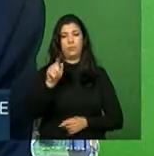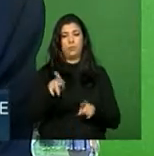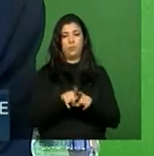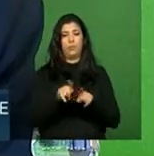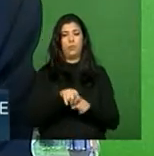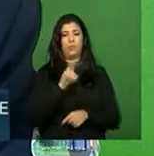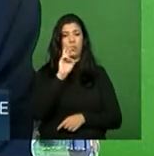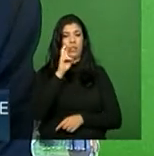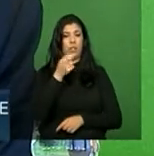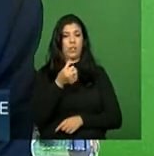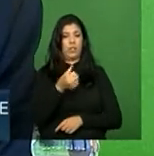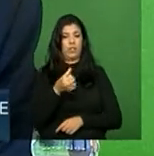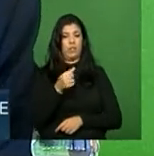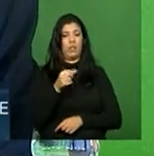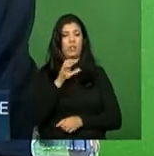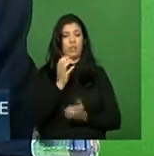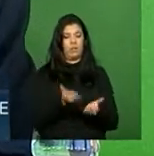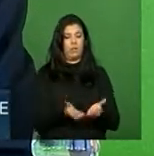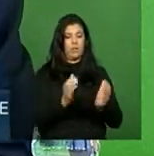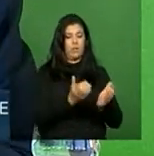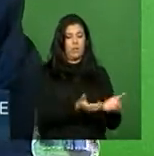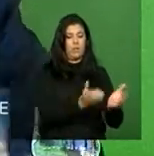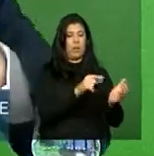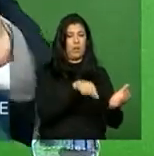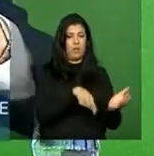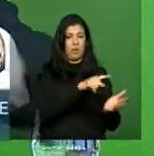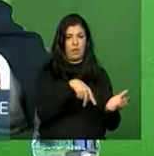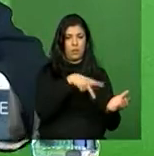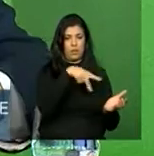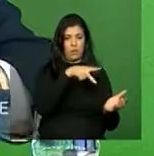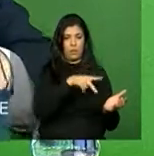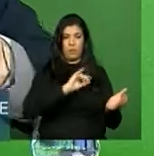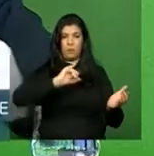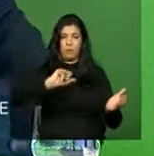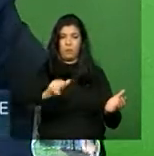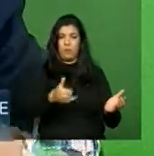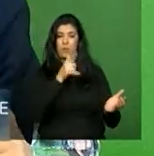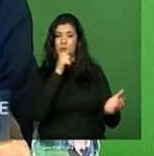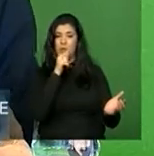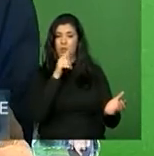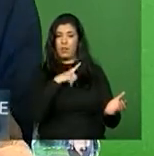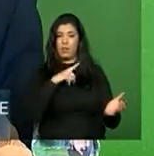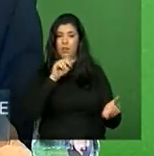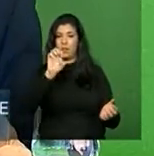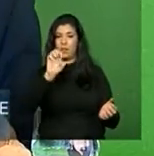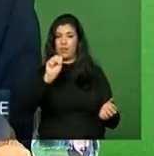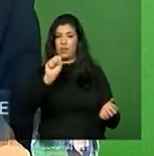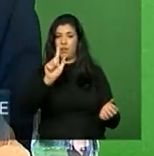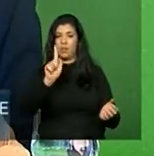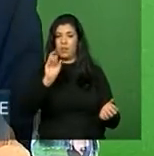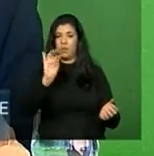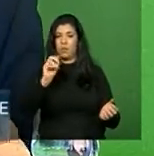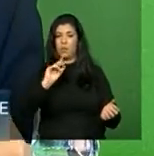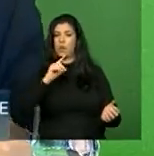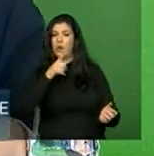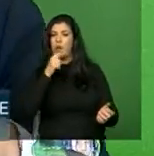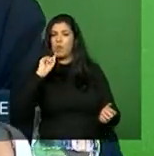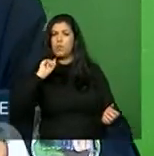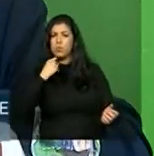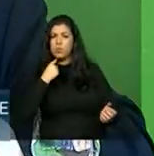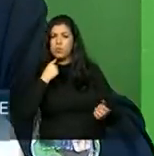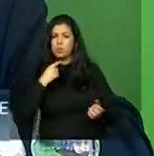estações de produção de água de reuso o esgoto é tratado e esse esgoto